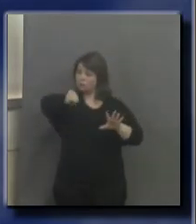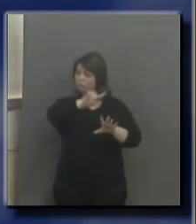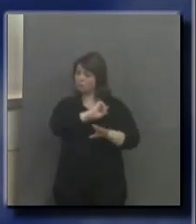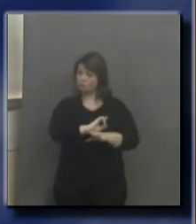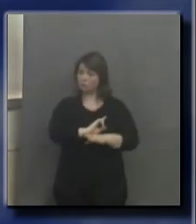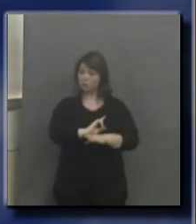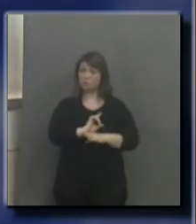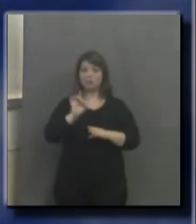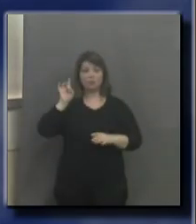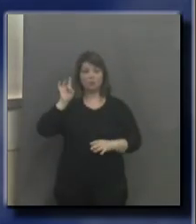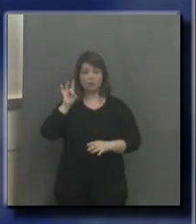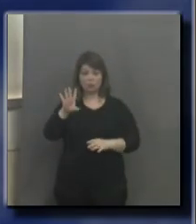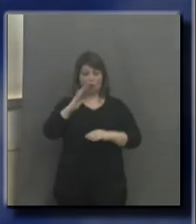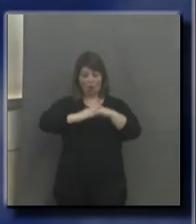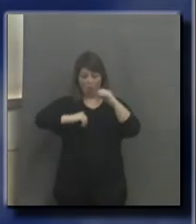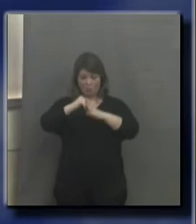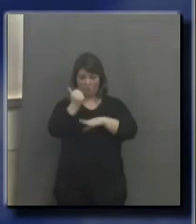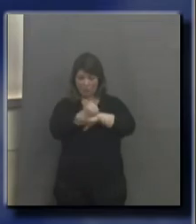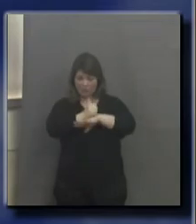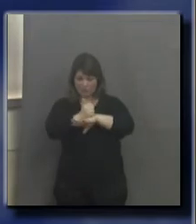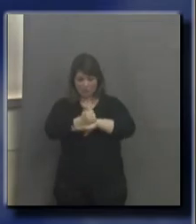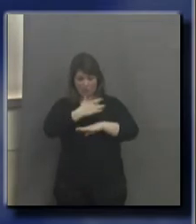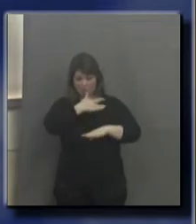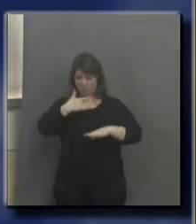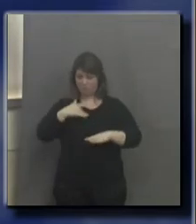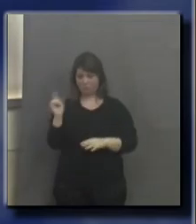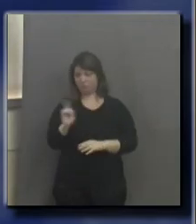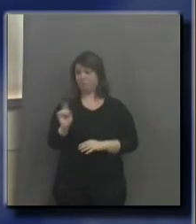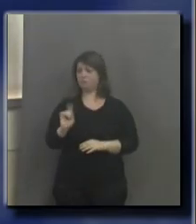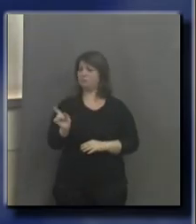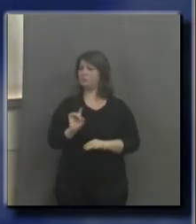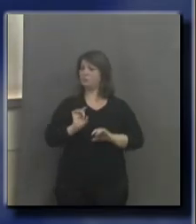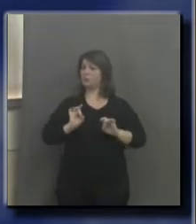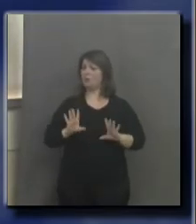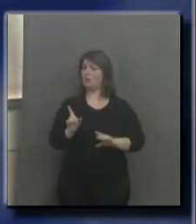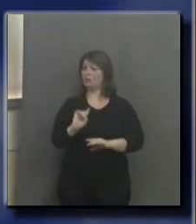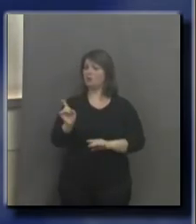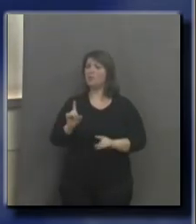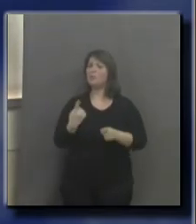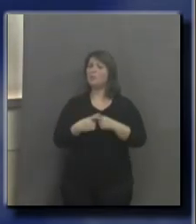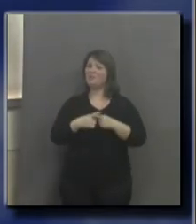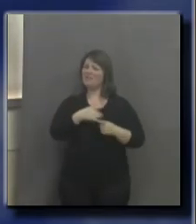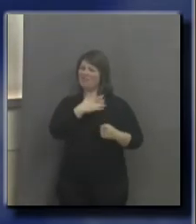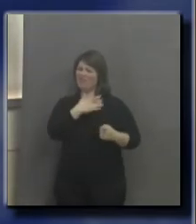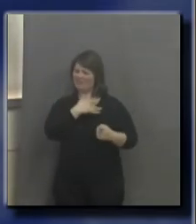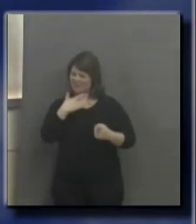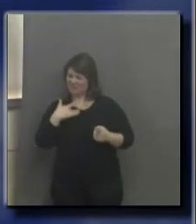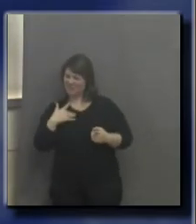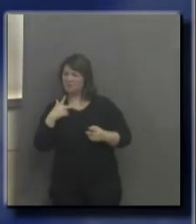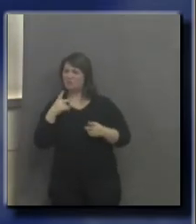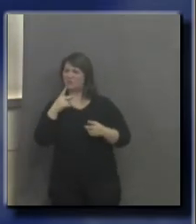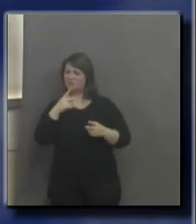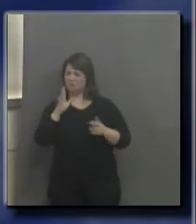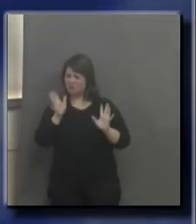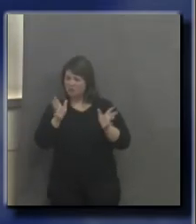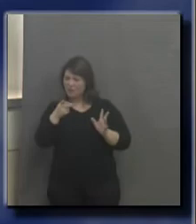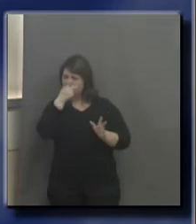somos só uma profissão da saúde. Porque essa história da saúde gerou muita preocupação,